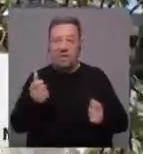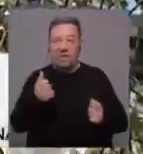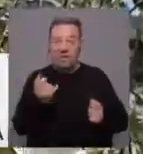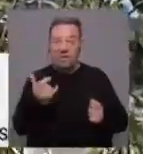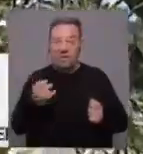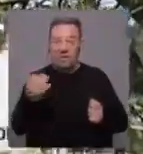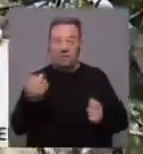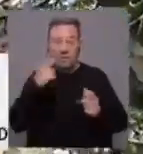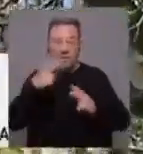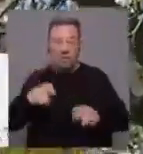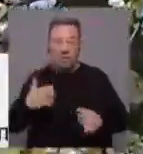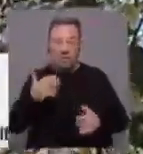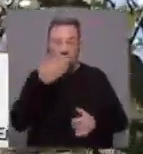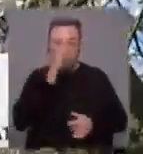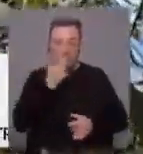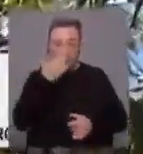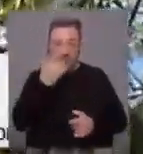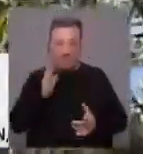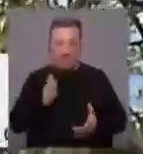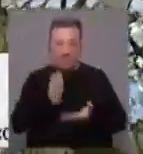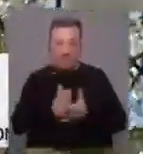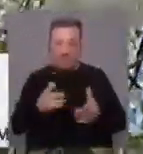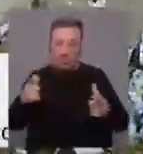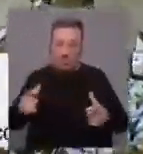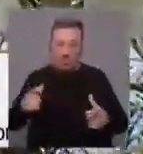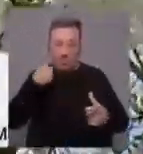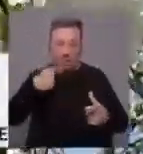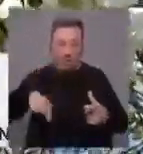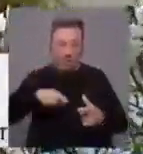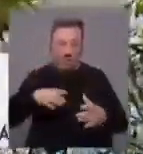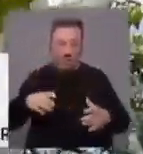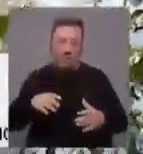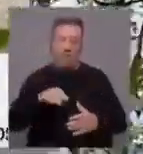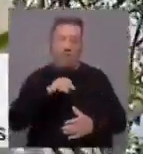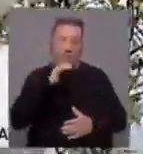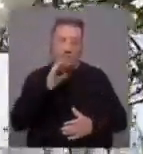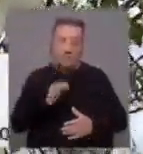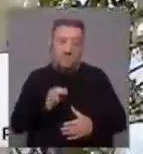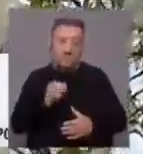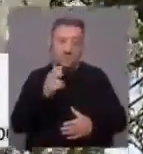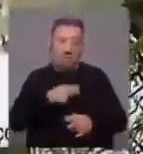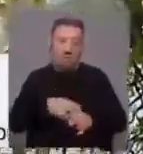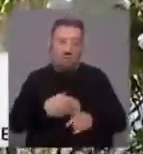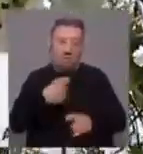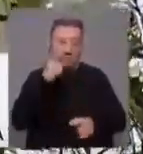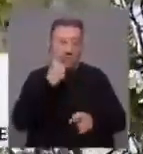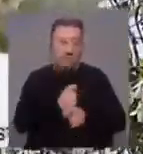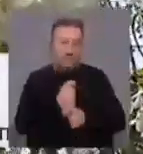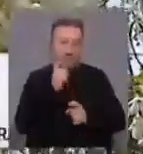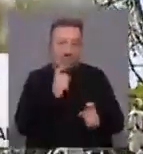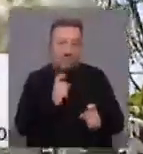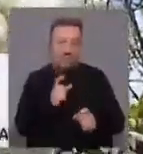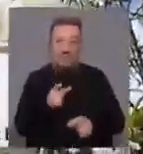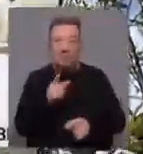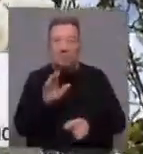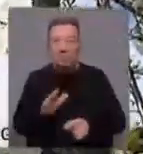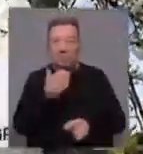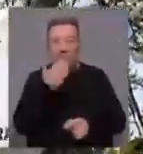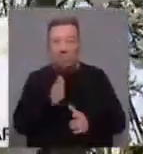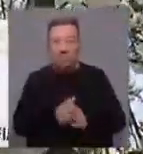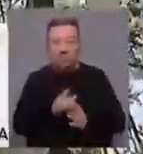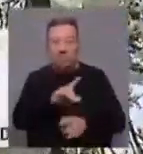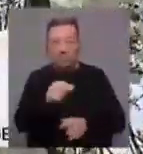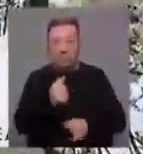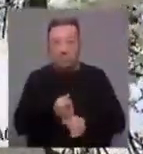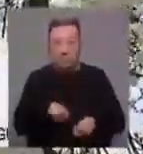a situação Aparentemente está a circunscrita e controlada no entanto é preciso reforçar a vigilância por isso fica o apelo aos